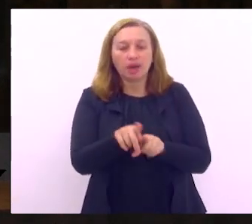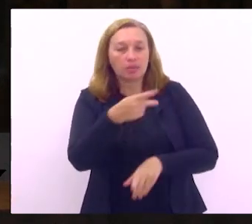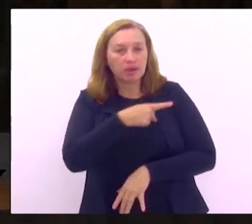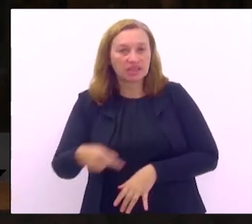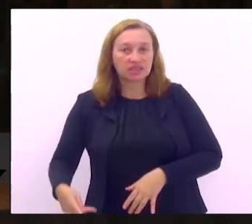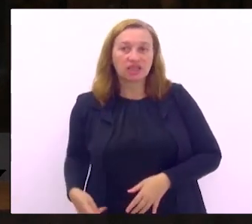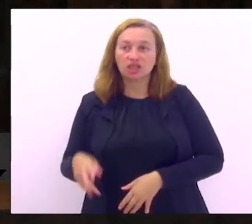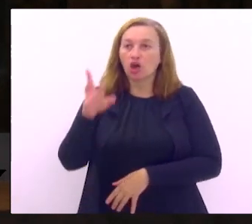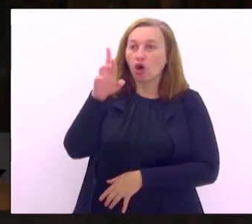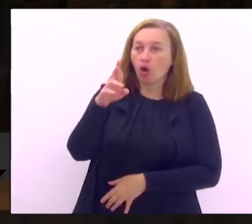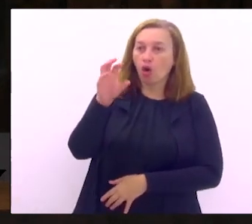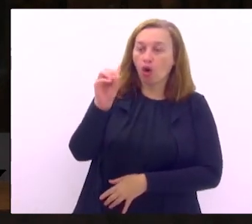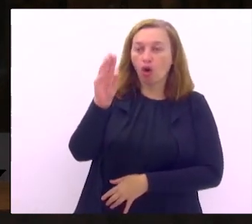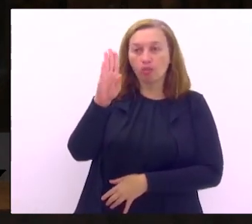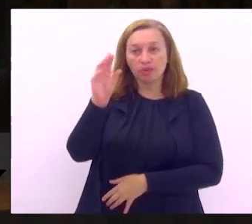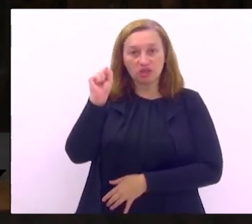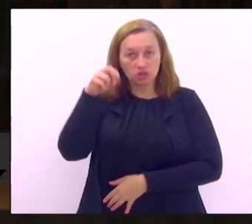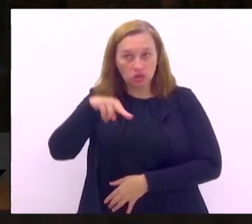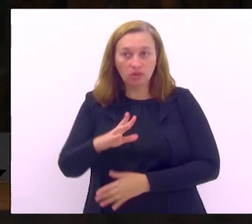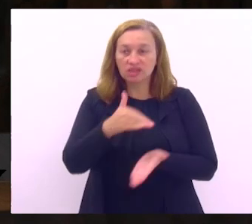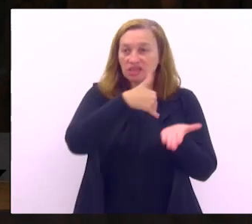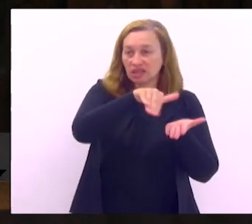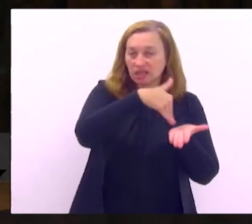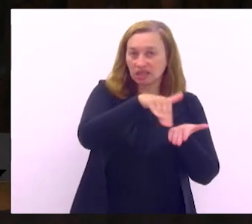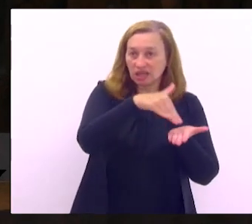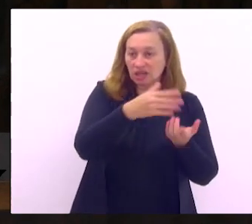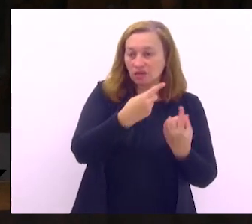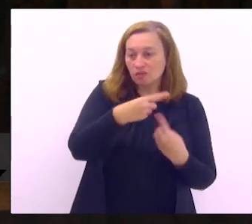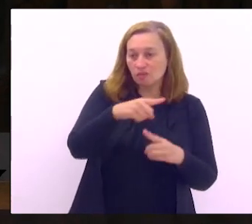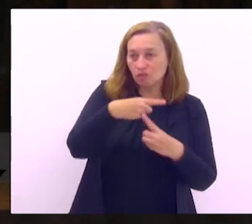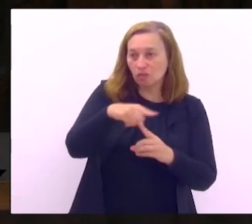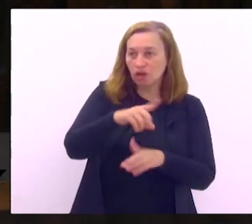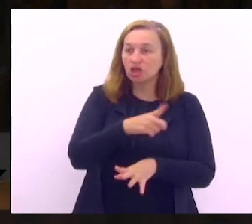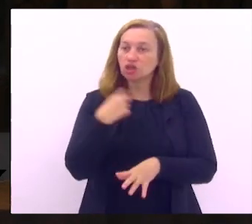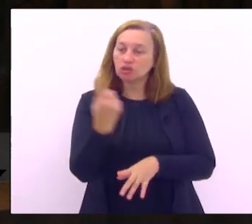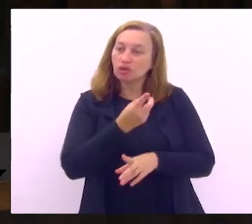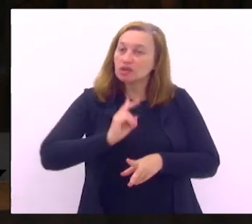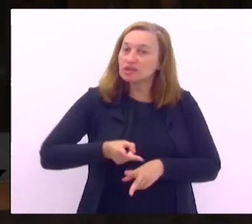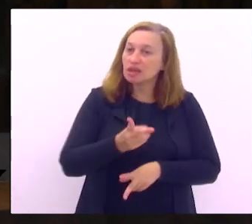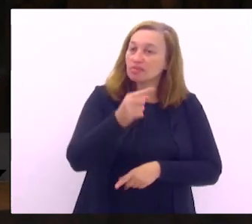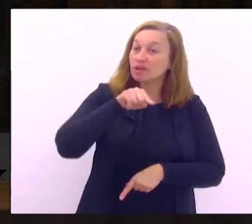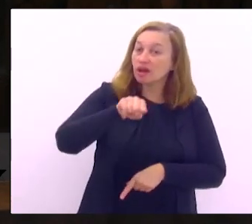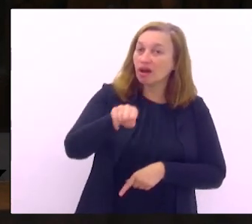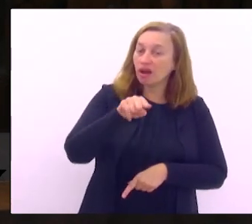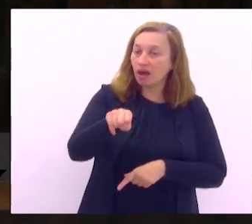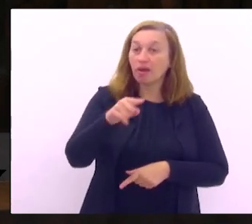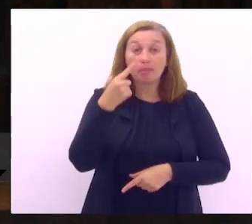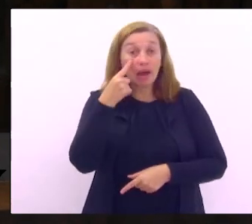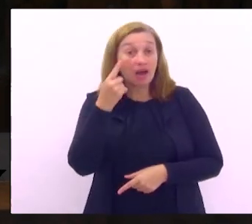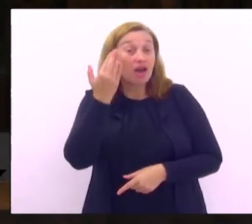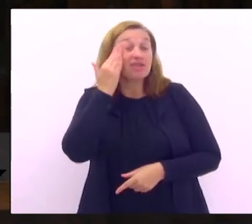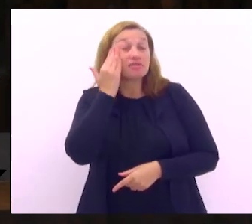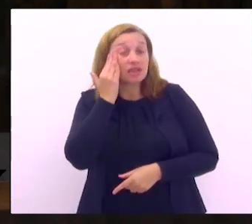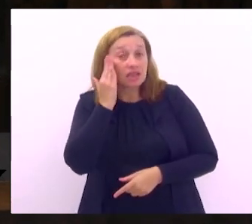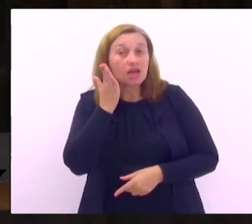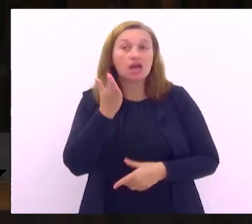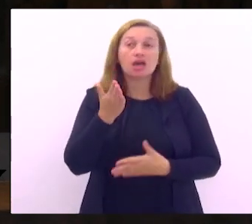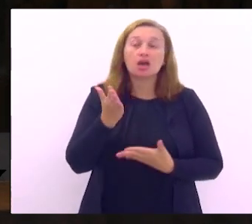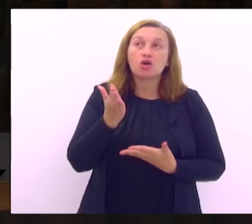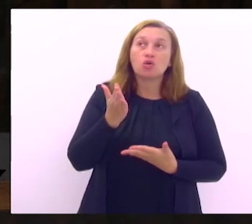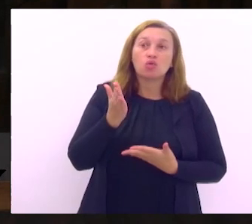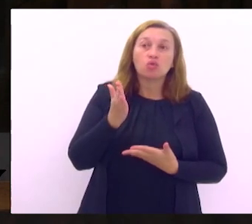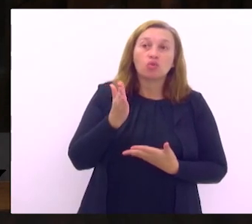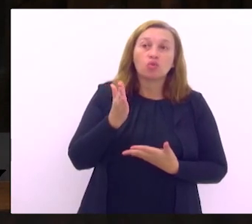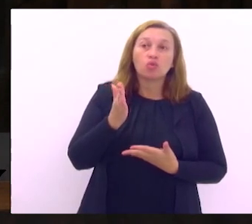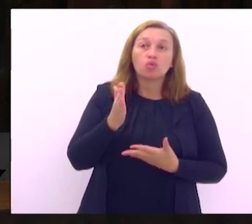da importância da Secretaria ser provocada, e nós estaremos lá sempre à disposição para entender o que, além